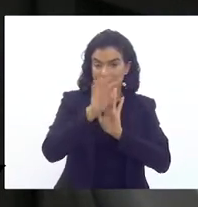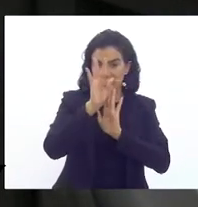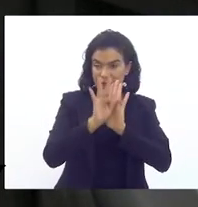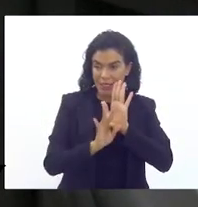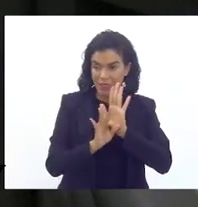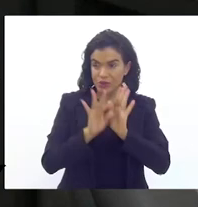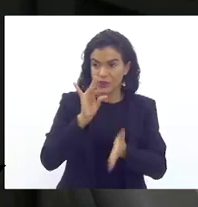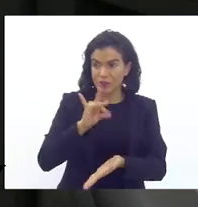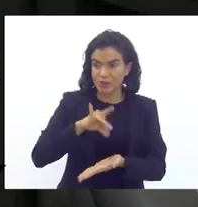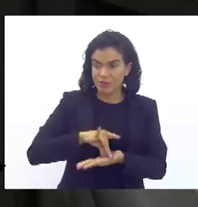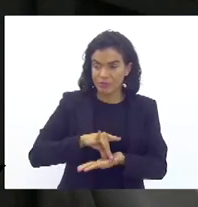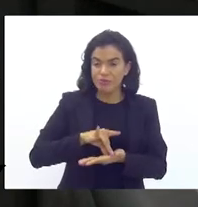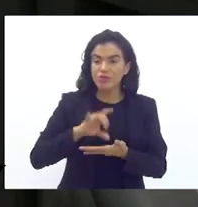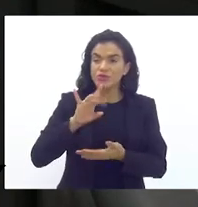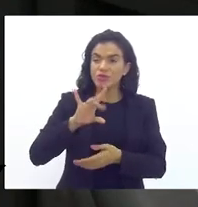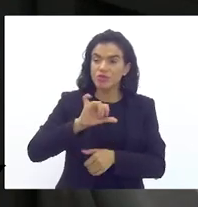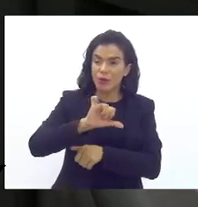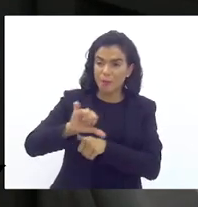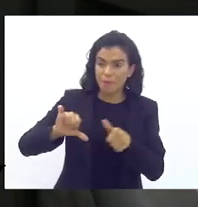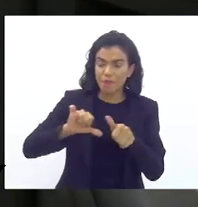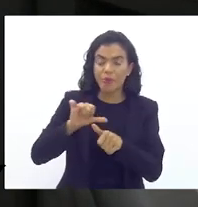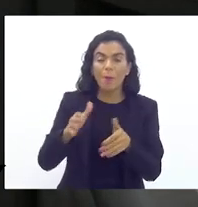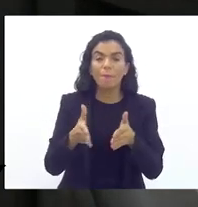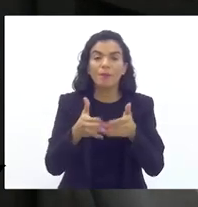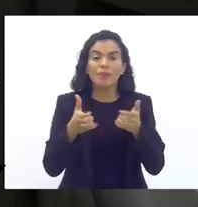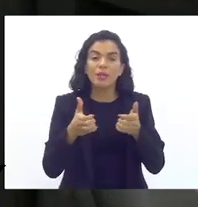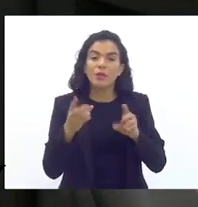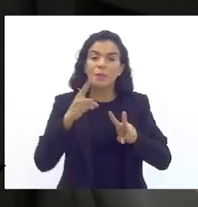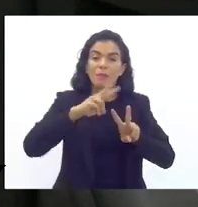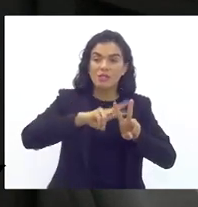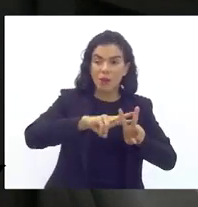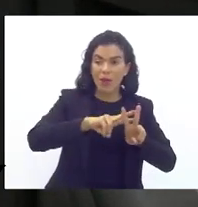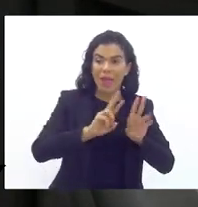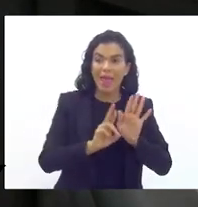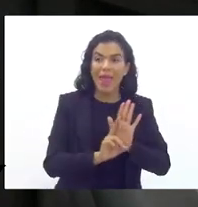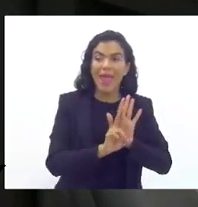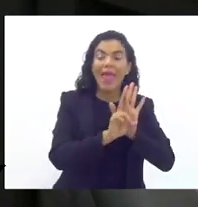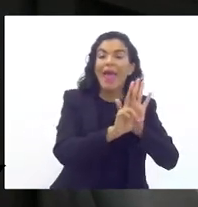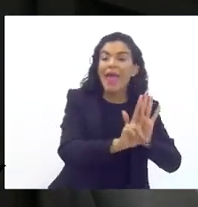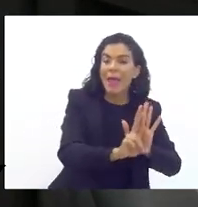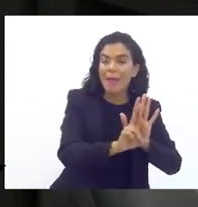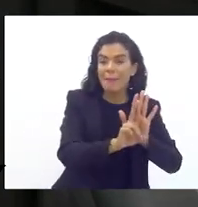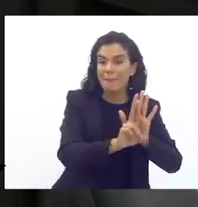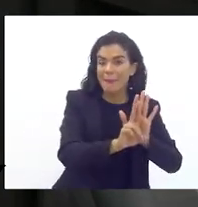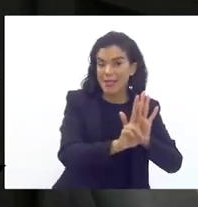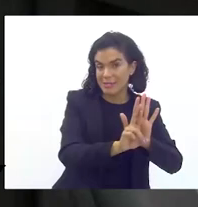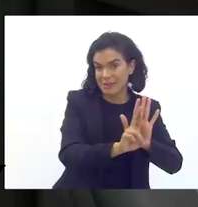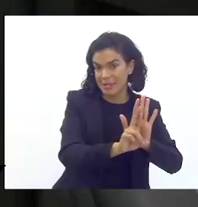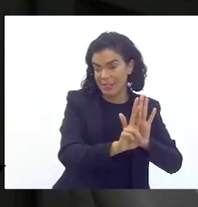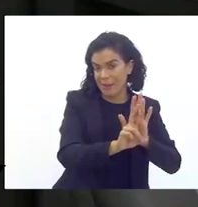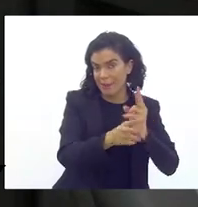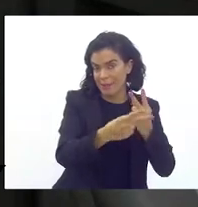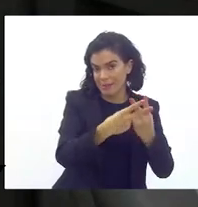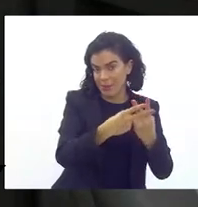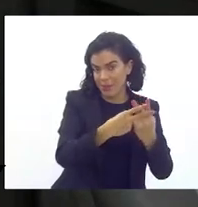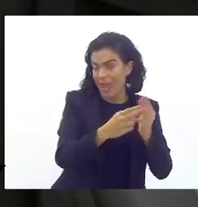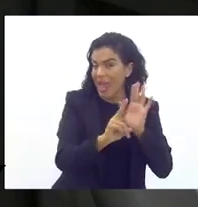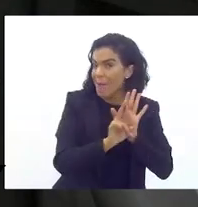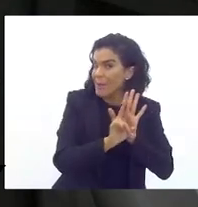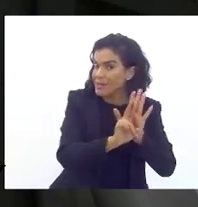é apenas uma retificação e o pedido de prisão seria representação por prisão de policial representa pela prisão